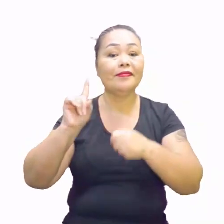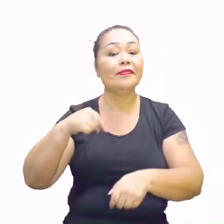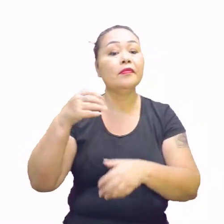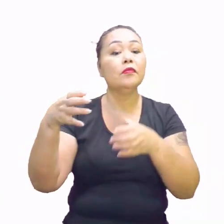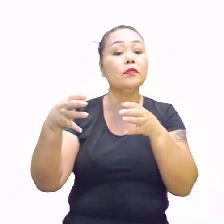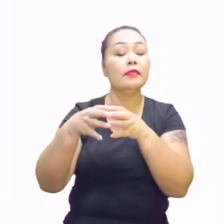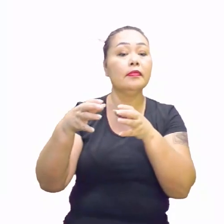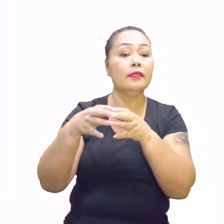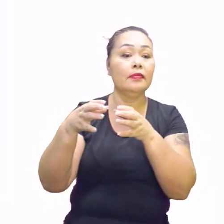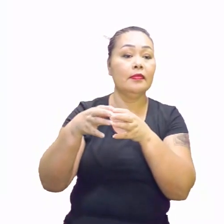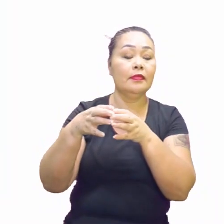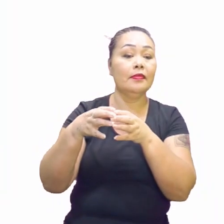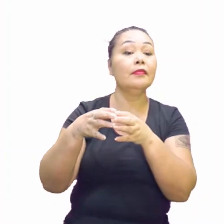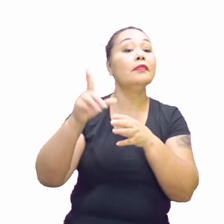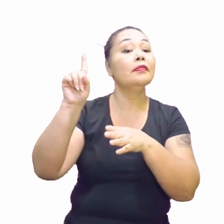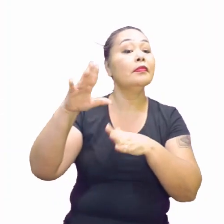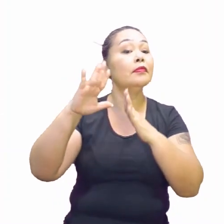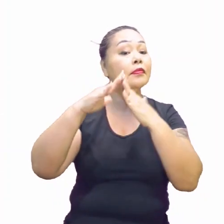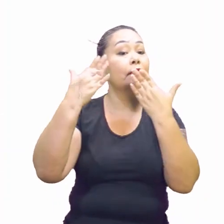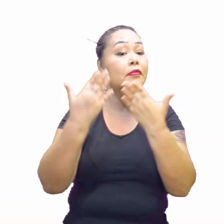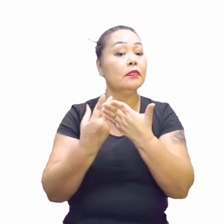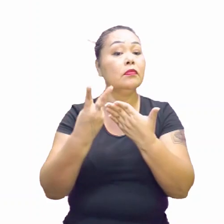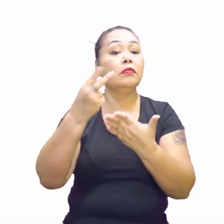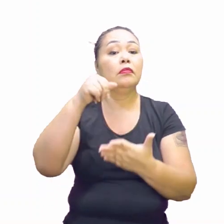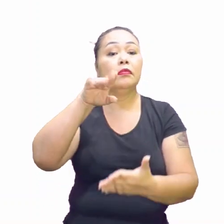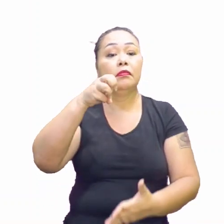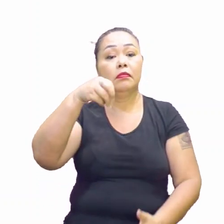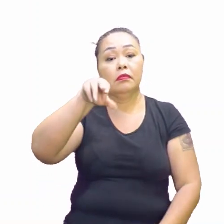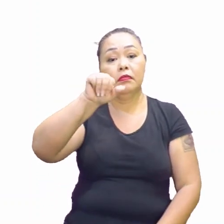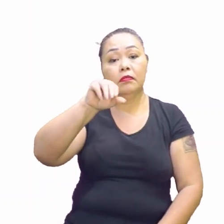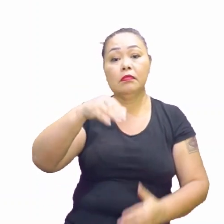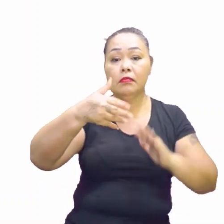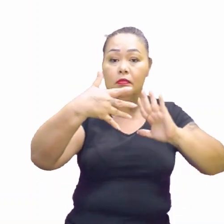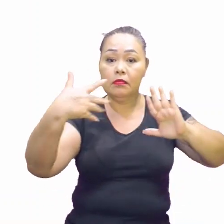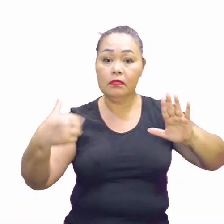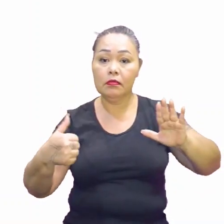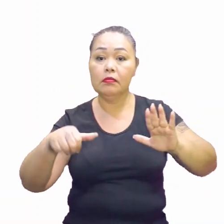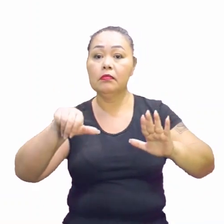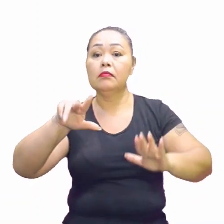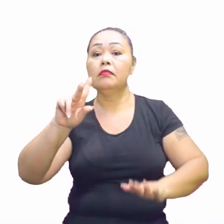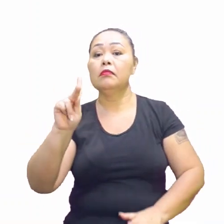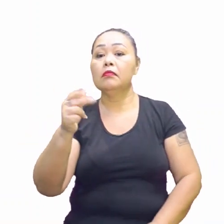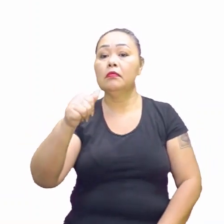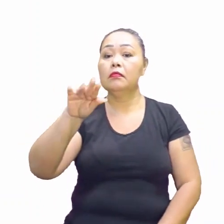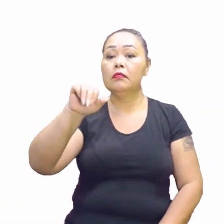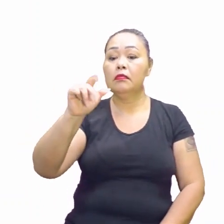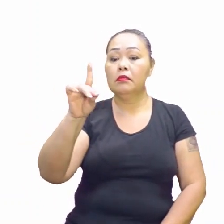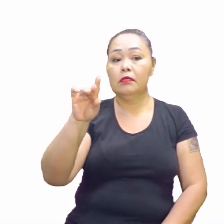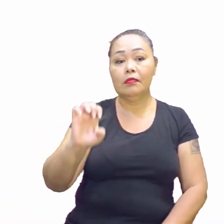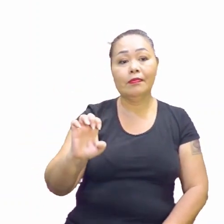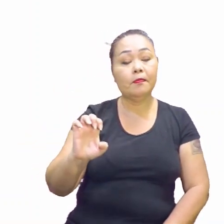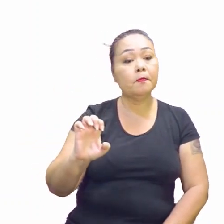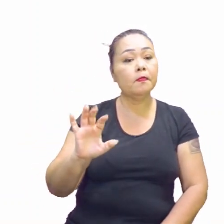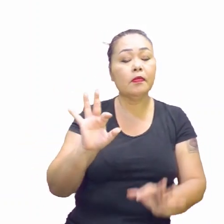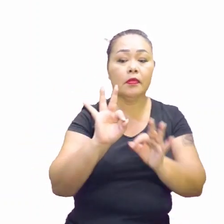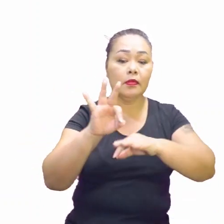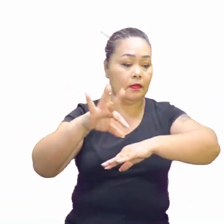Mais outra turma é a Escola Vinícius de Moraes, extensão Ricardo Cantanhede,